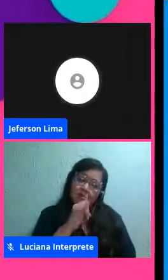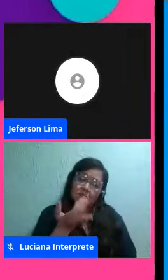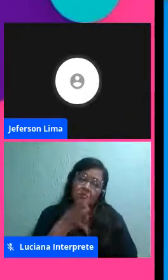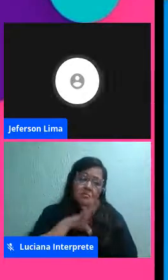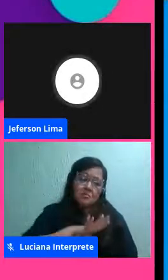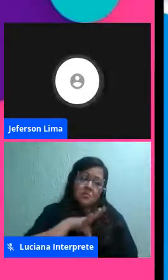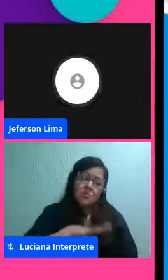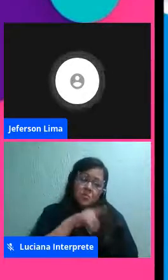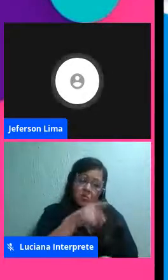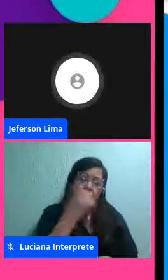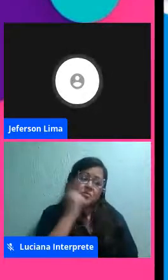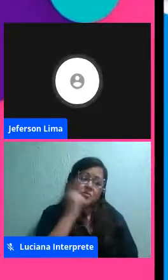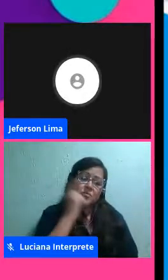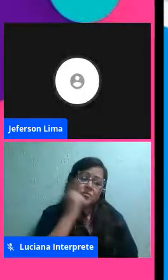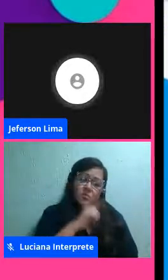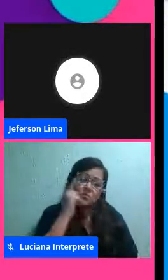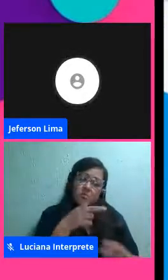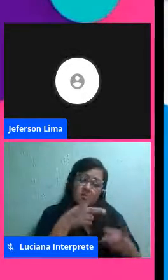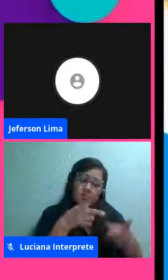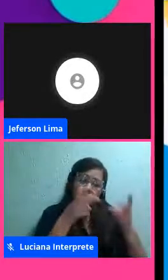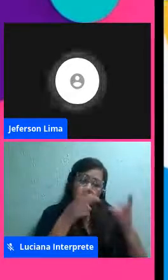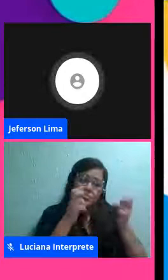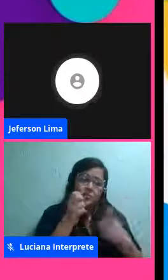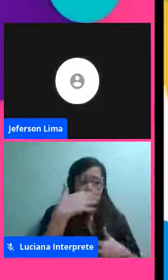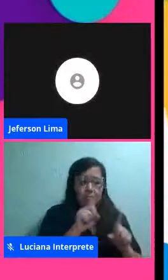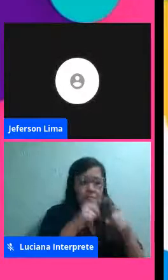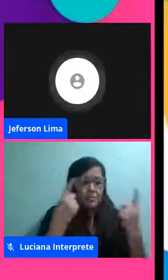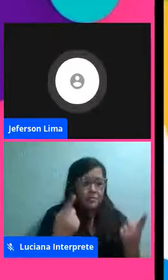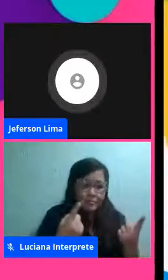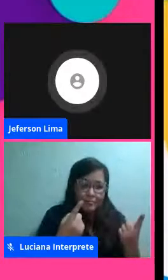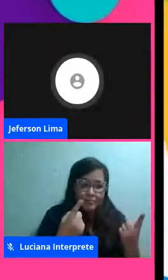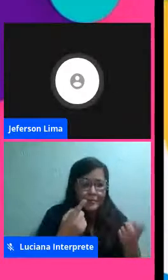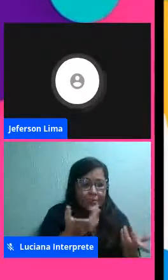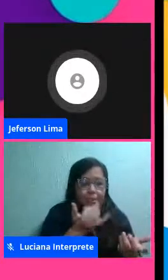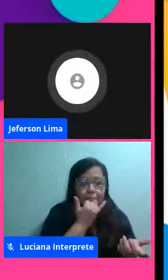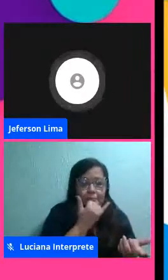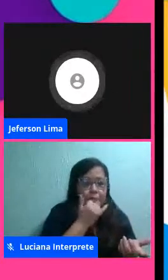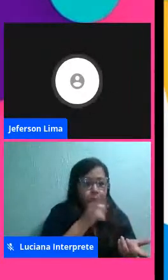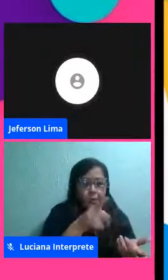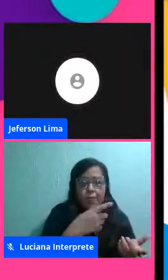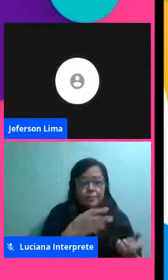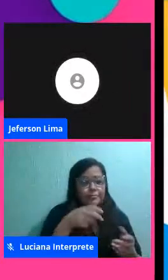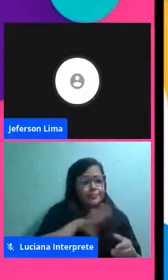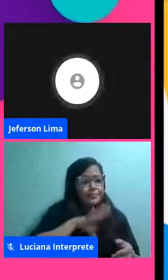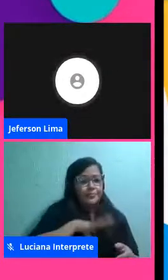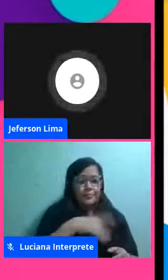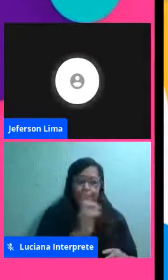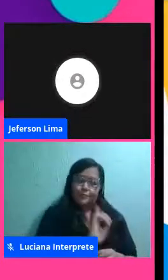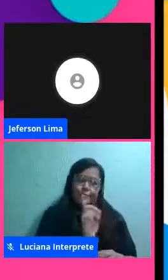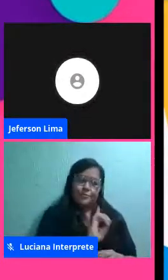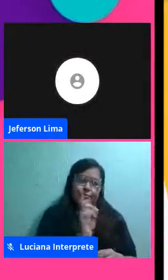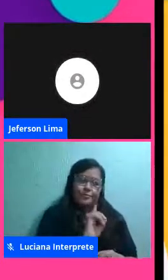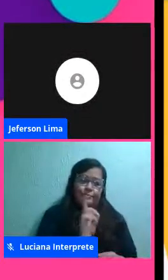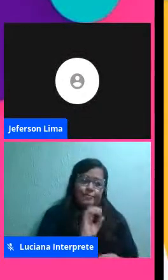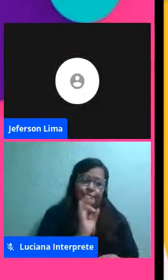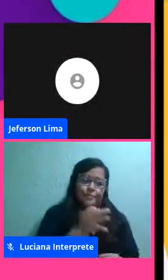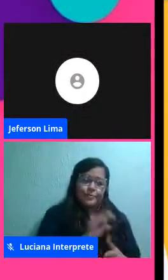Prontinho, não está em português, mas eu vou traduzindo aqui o que a gente precisar. Como eu falei, né? A gente vai precisar desse recurso aqui, ó. Cloud